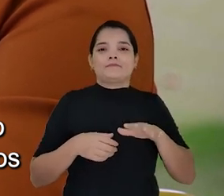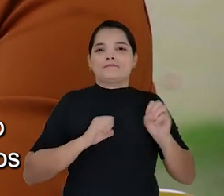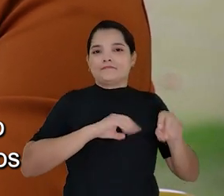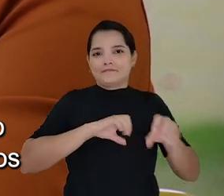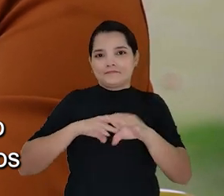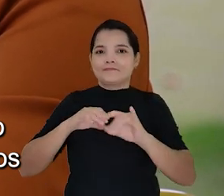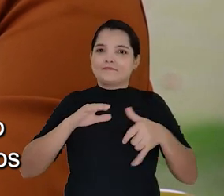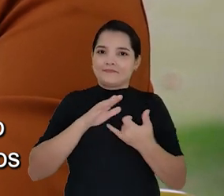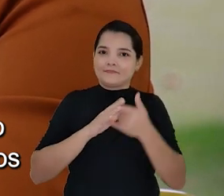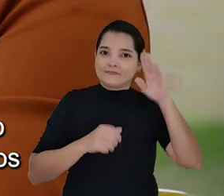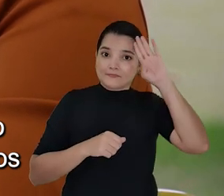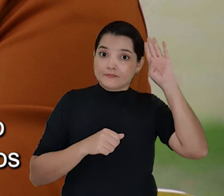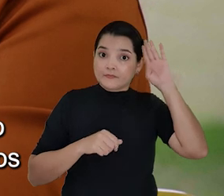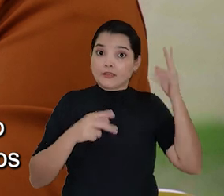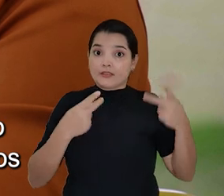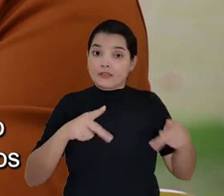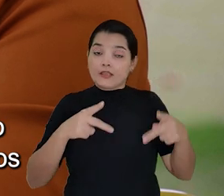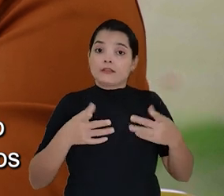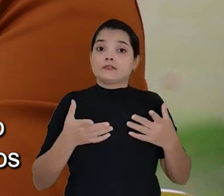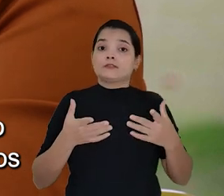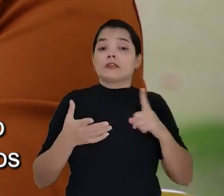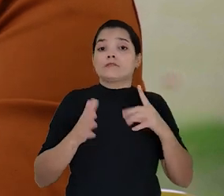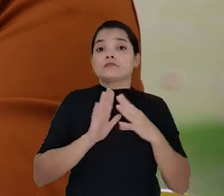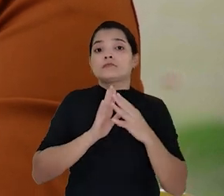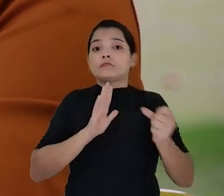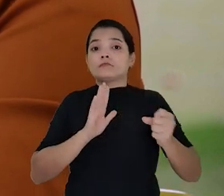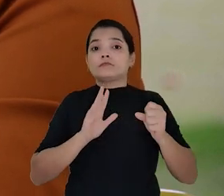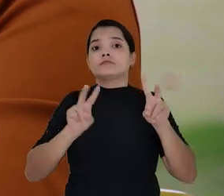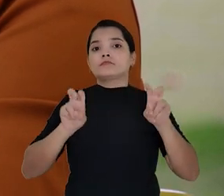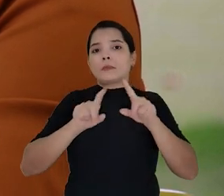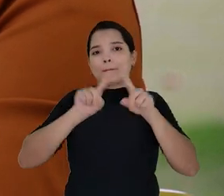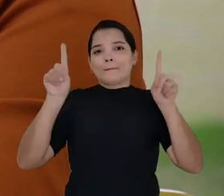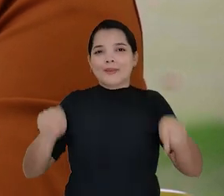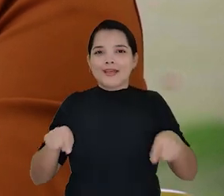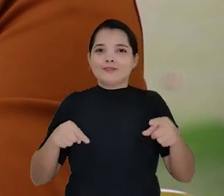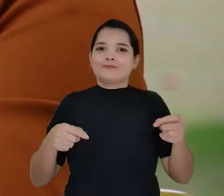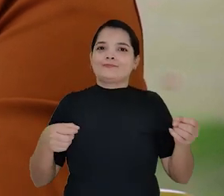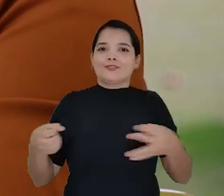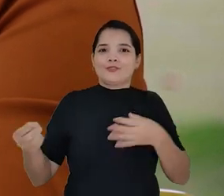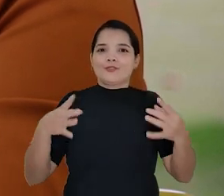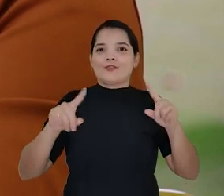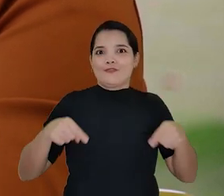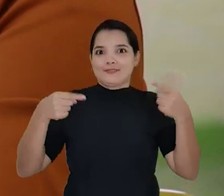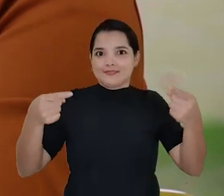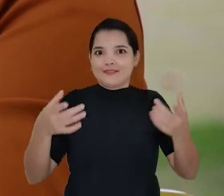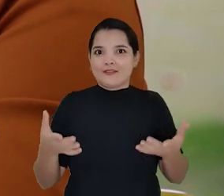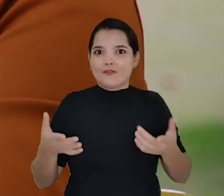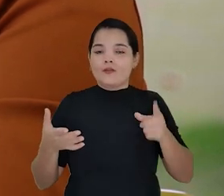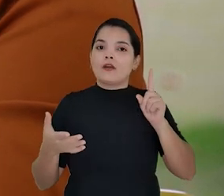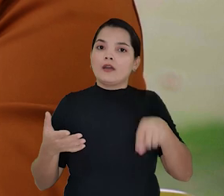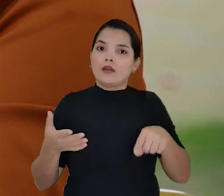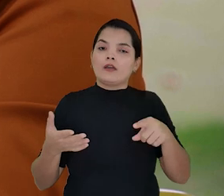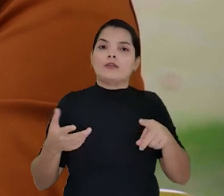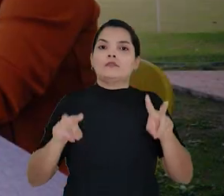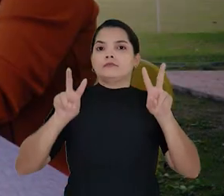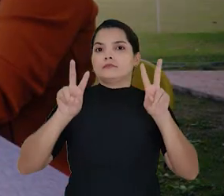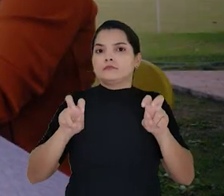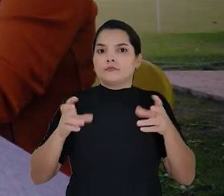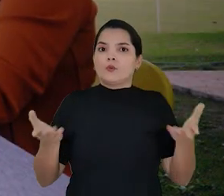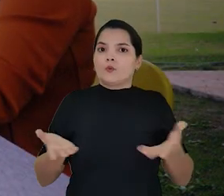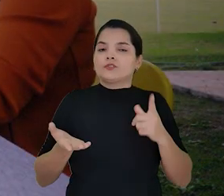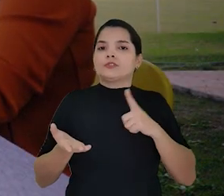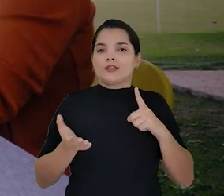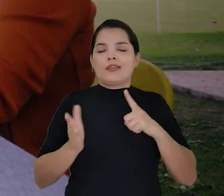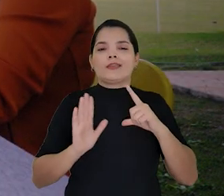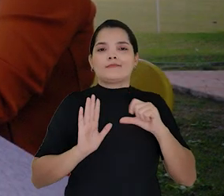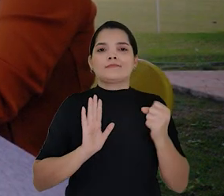modelam eh o que a gente chama de seus planos de inovação Esse é uma é uma abordagem que tá previsto no